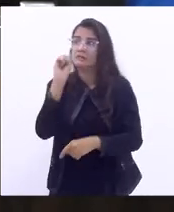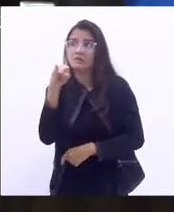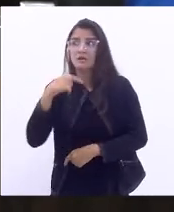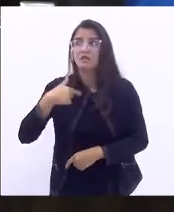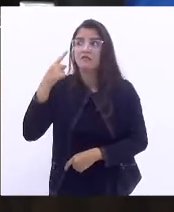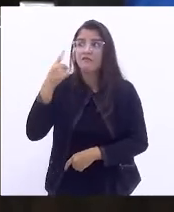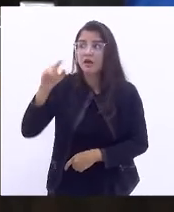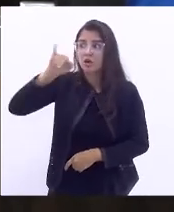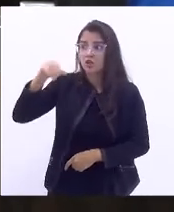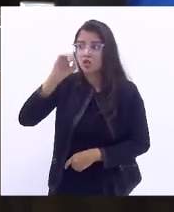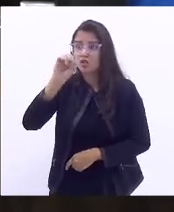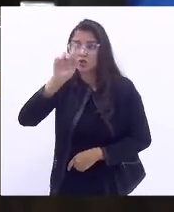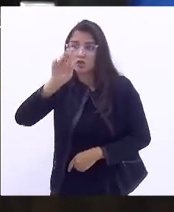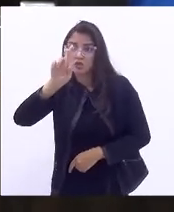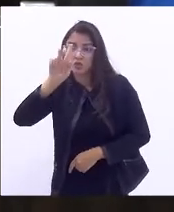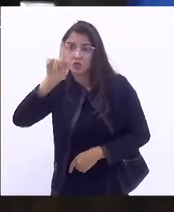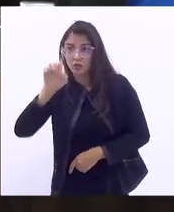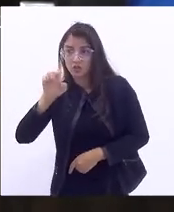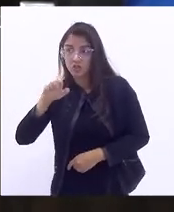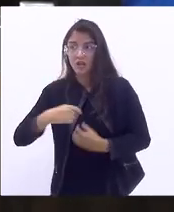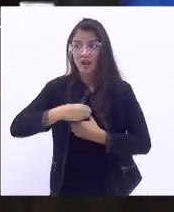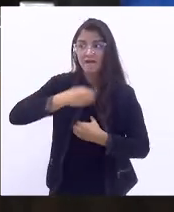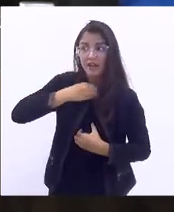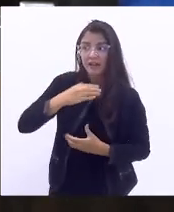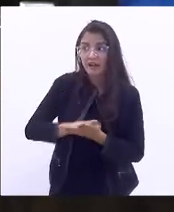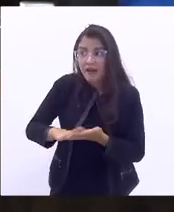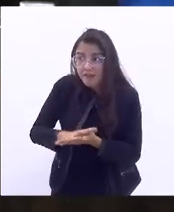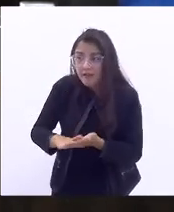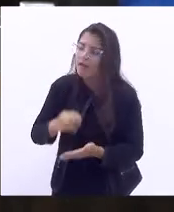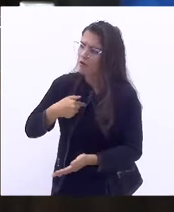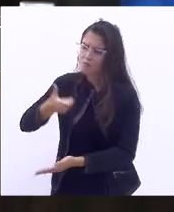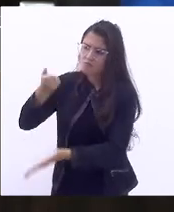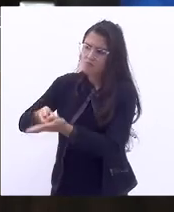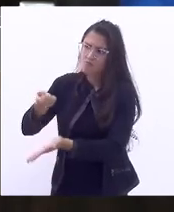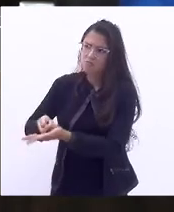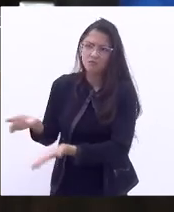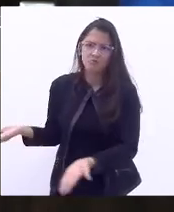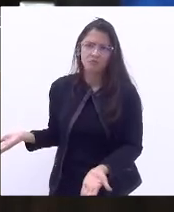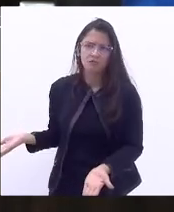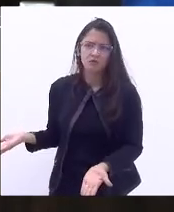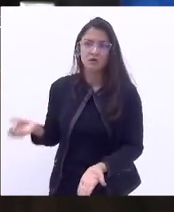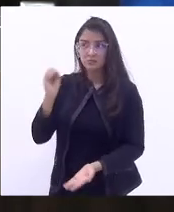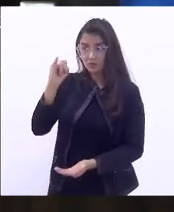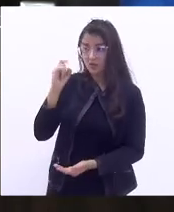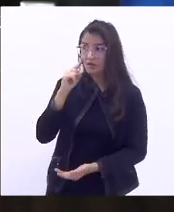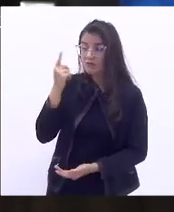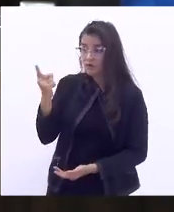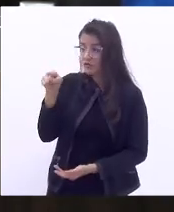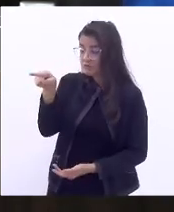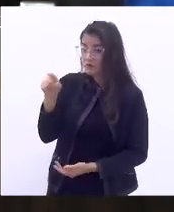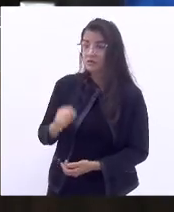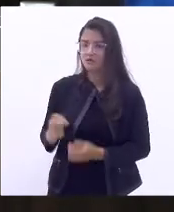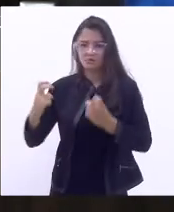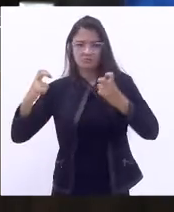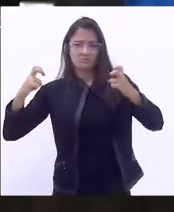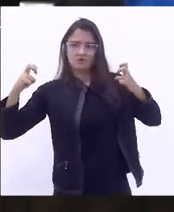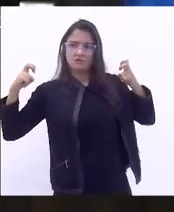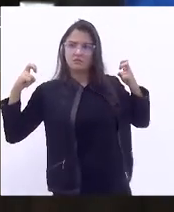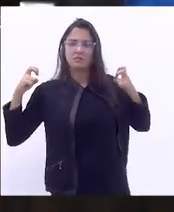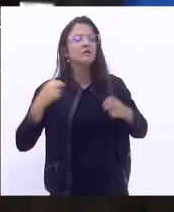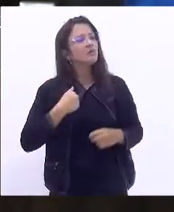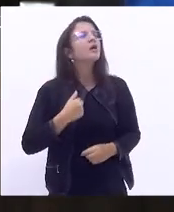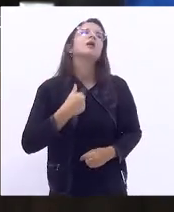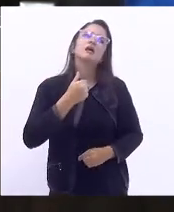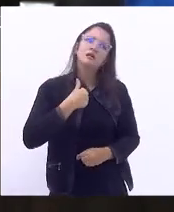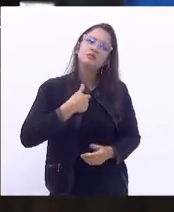aqui sem gravata, eu ia cobrá-lo. Se eu tivesse visto Vossa Excelência também ali na assistência ou na lateral, eu também teria